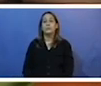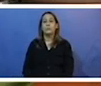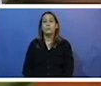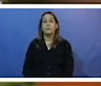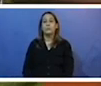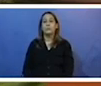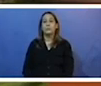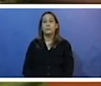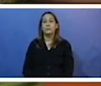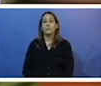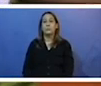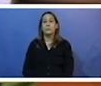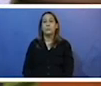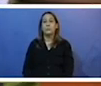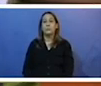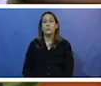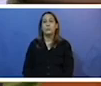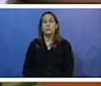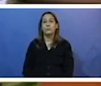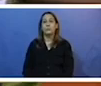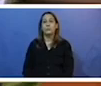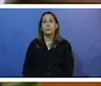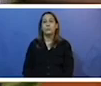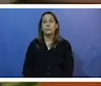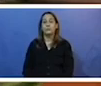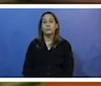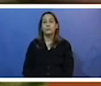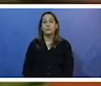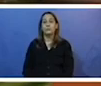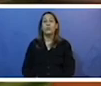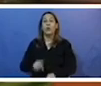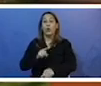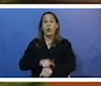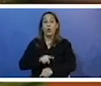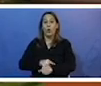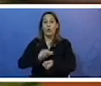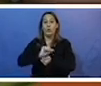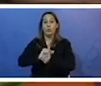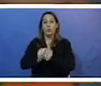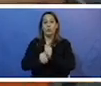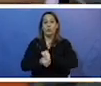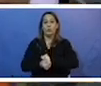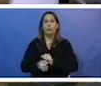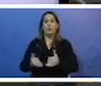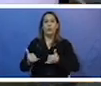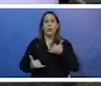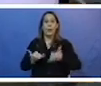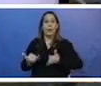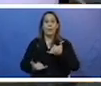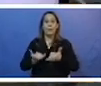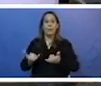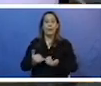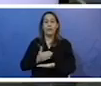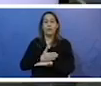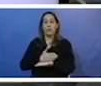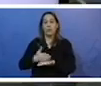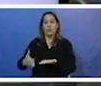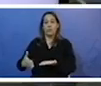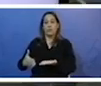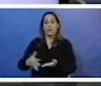Referente à página 53. Hora do jogo. Prontos para começar? Vou pegar aqui,